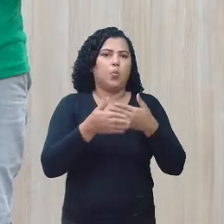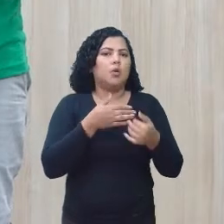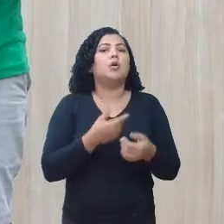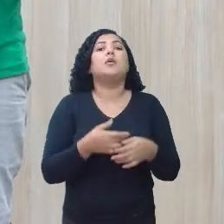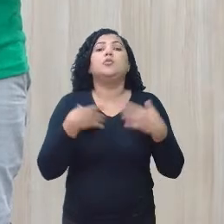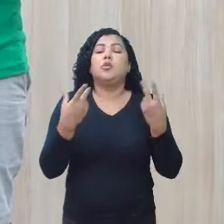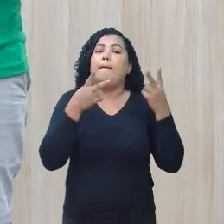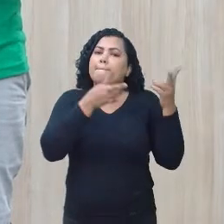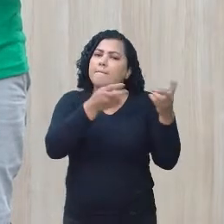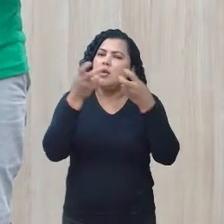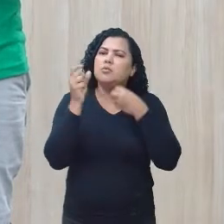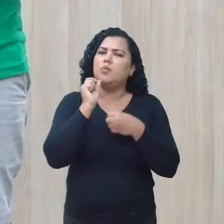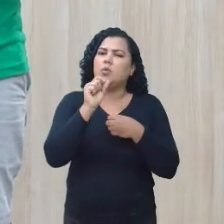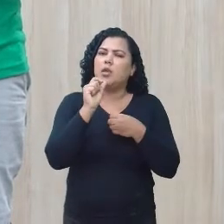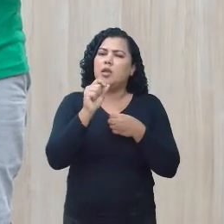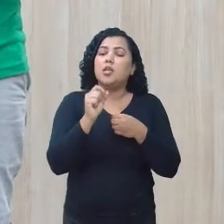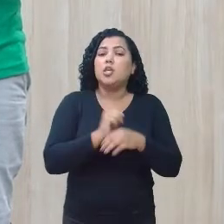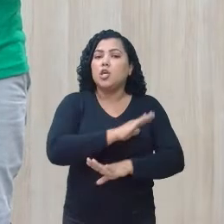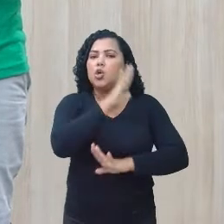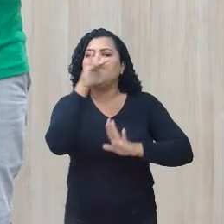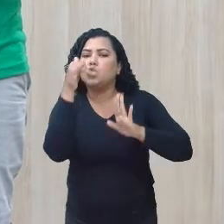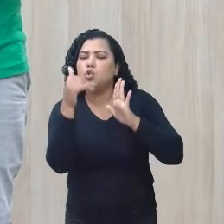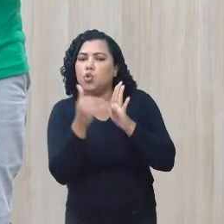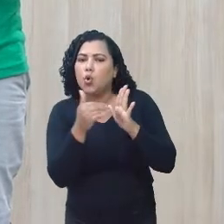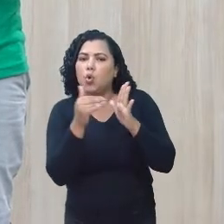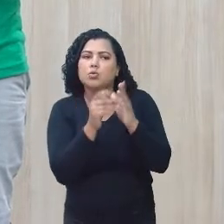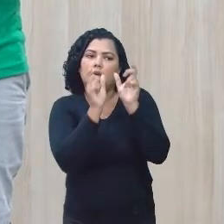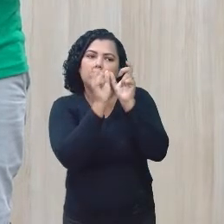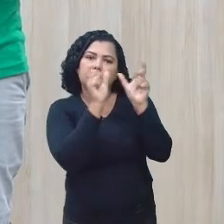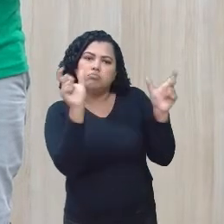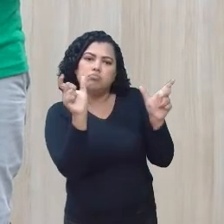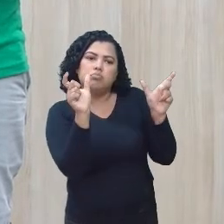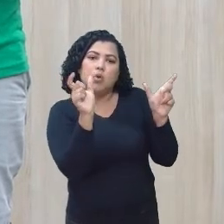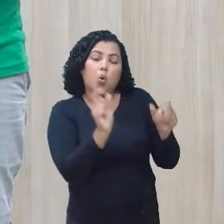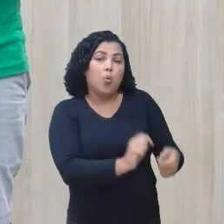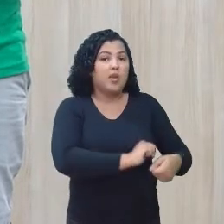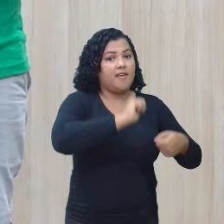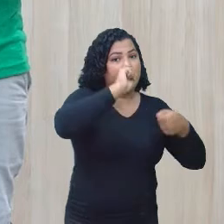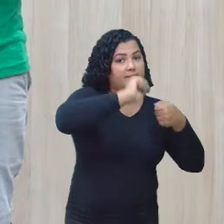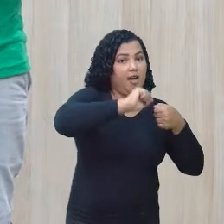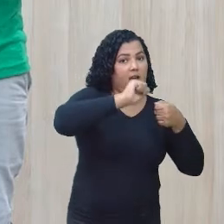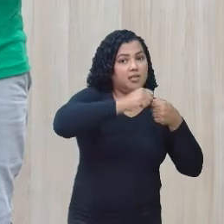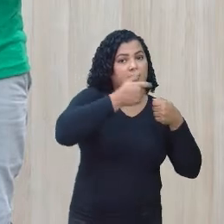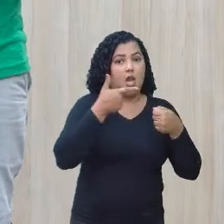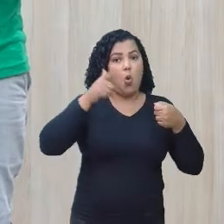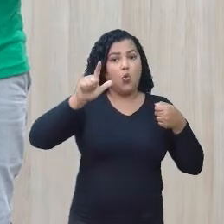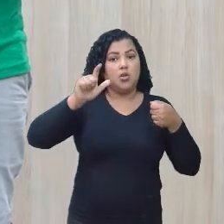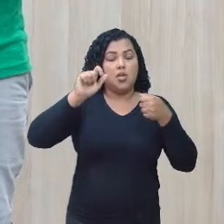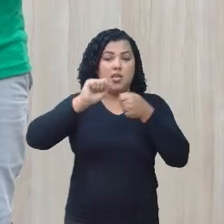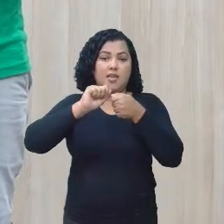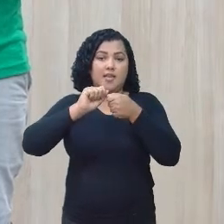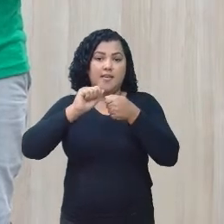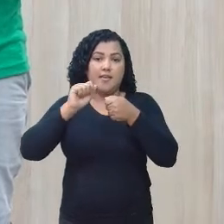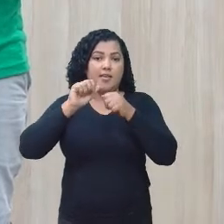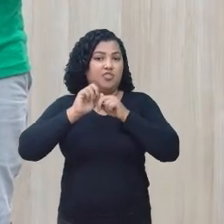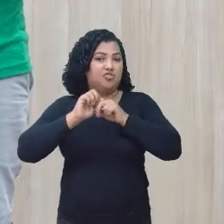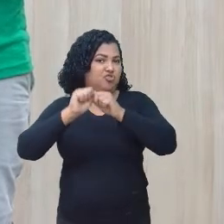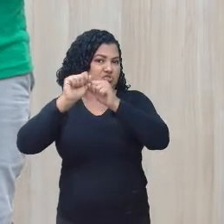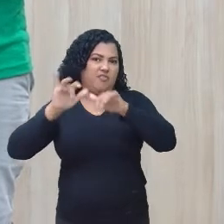gente vai ver que toda operação matemática tem uma que faz e a outra que desfaz, tá certo? São as